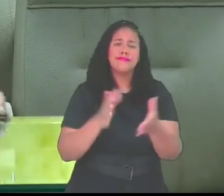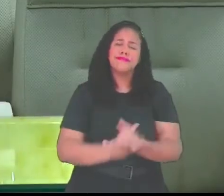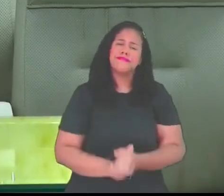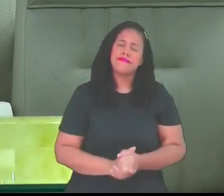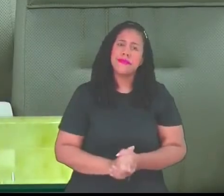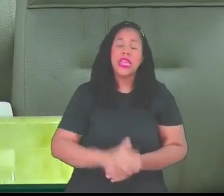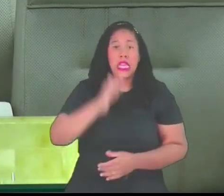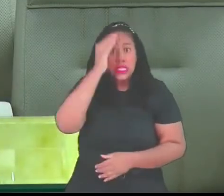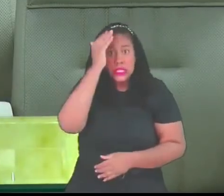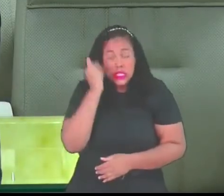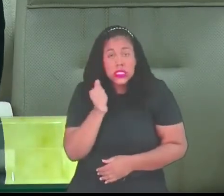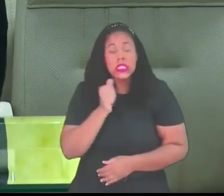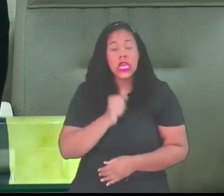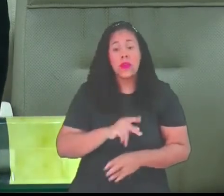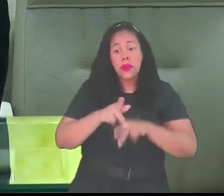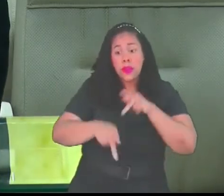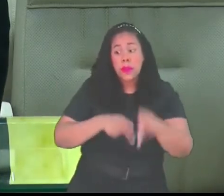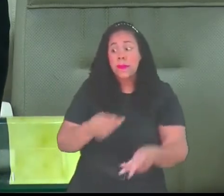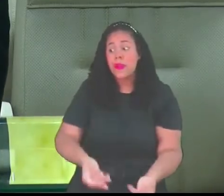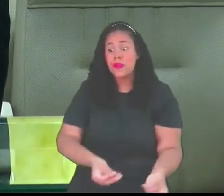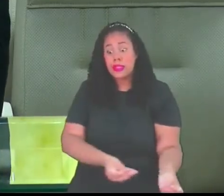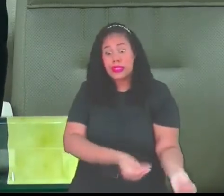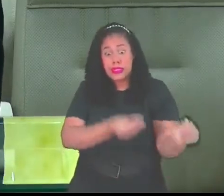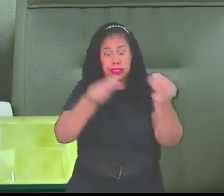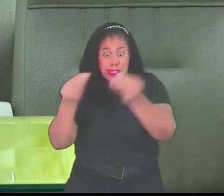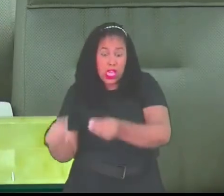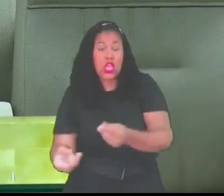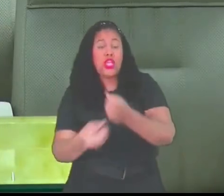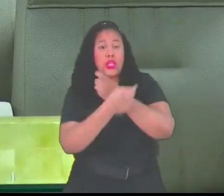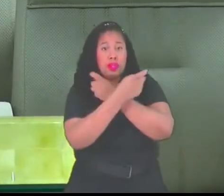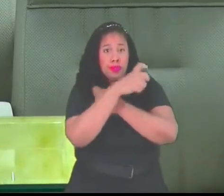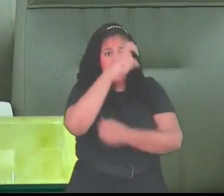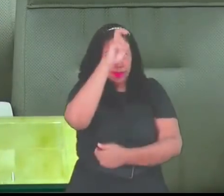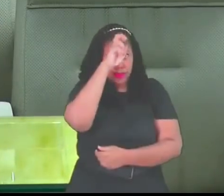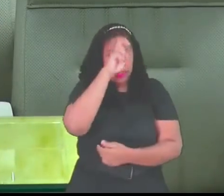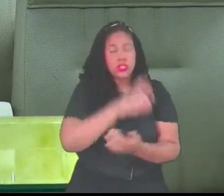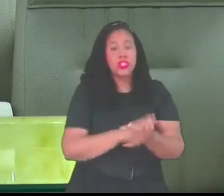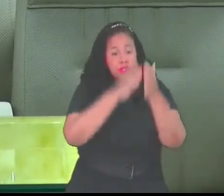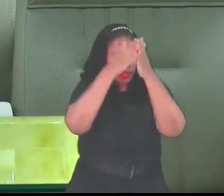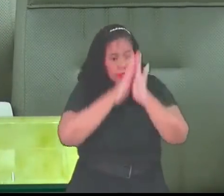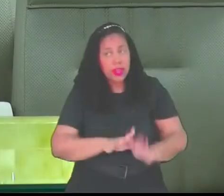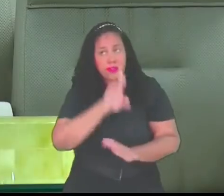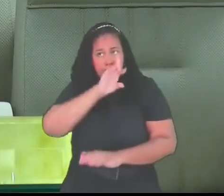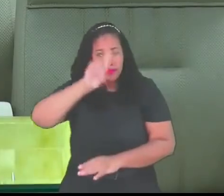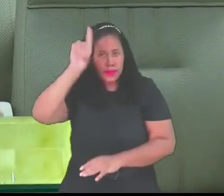Ele sabe que o povo saiu do Egito e que no Egito adorava o Deus Apis.